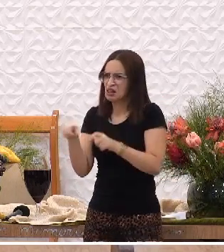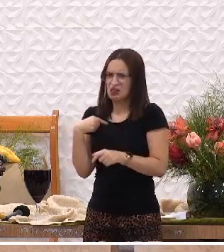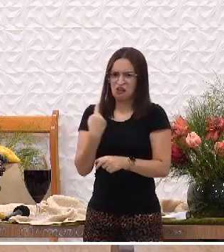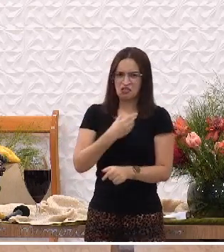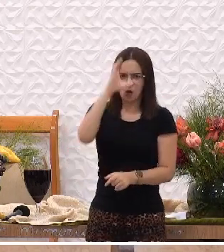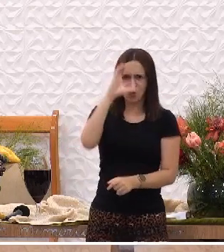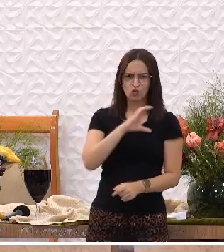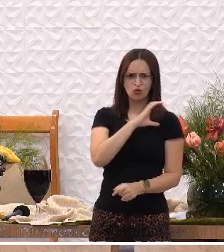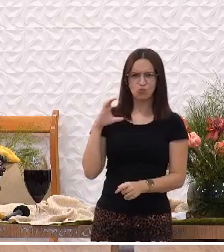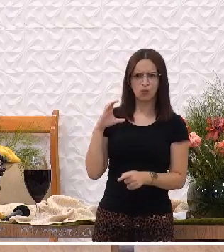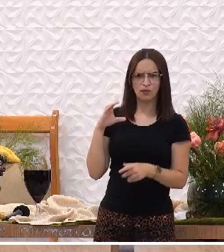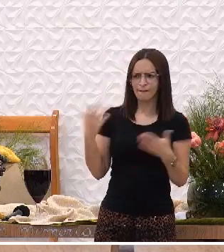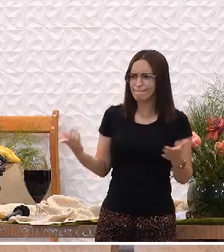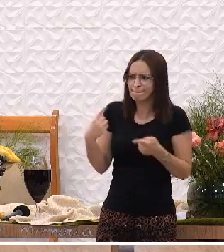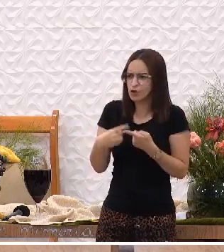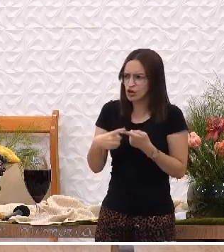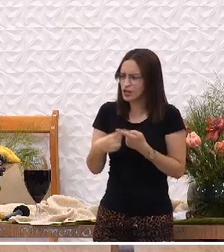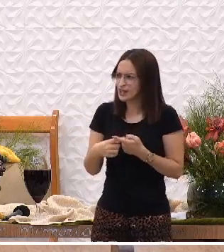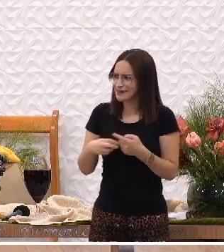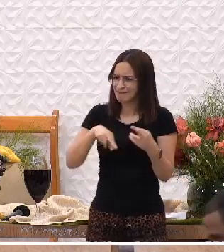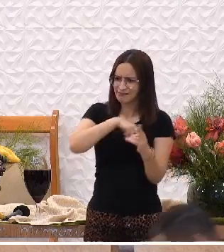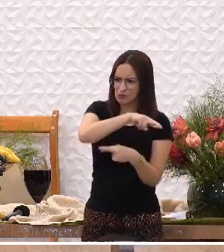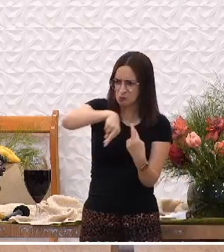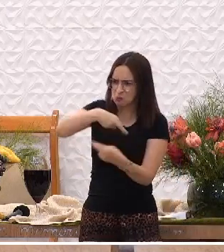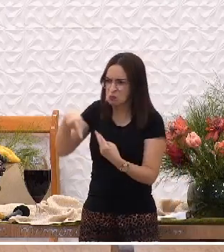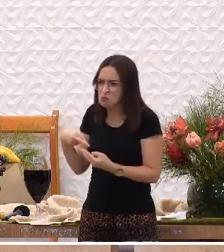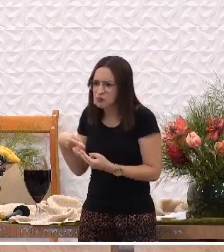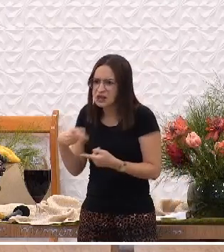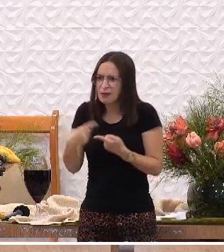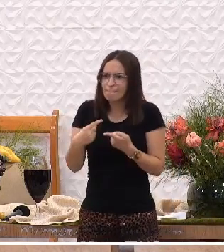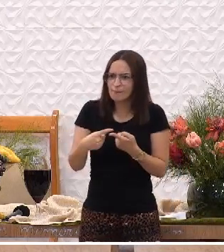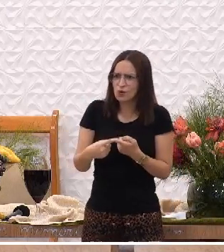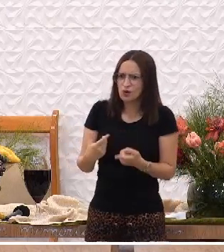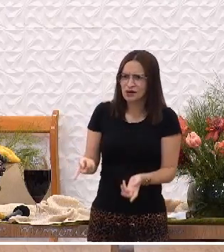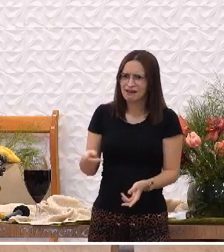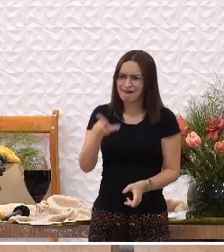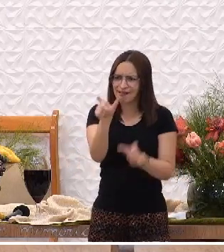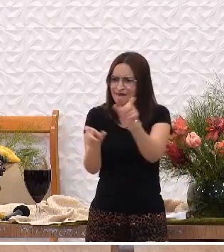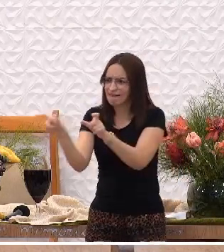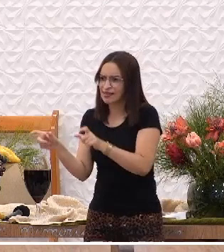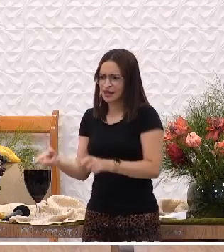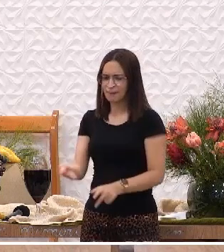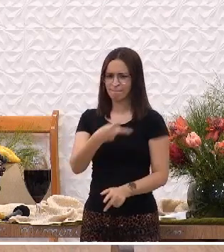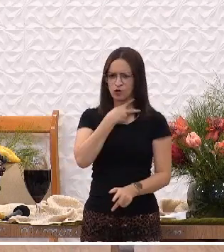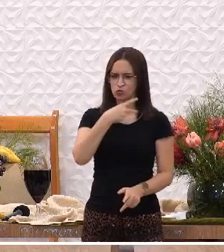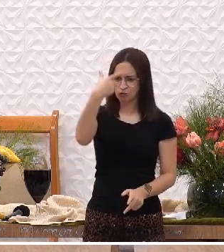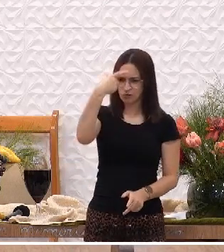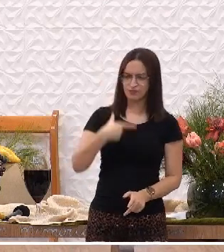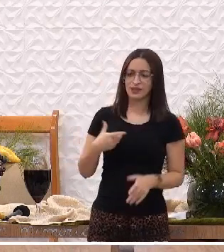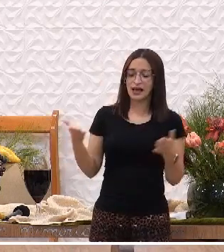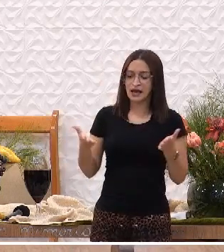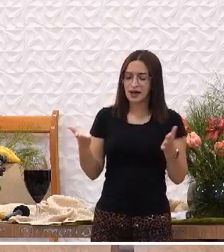entre os protestantes, por que a gente é reformado? Entre os reformados, por que a gente é presbiteriano, né? Vamos